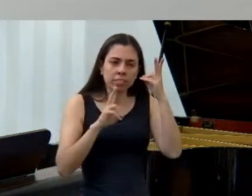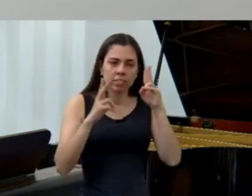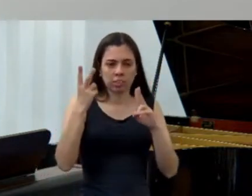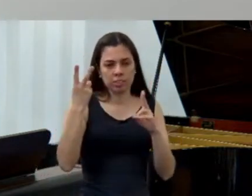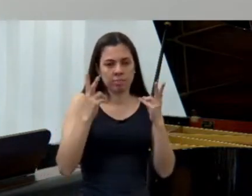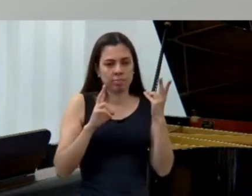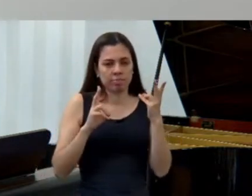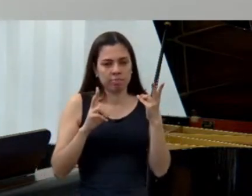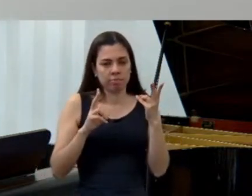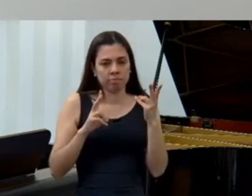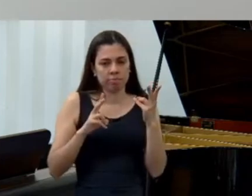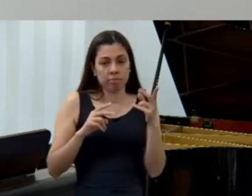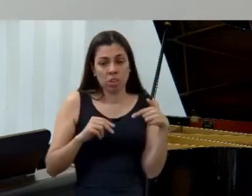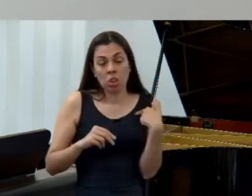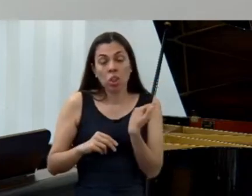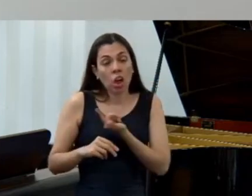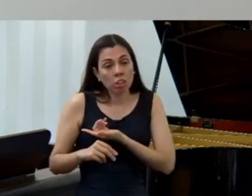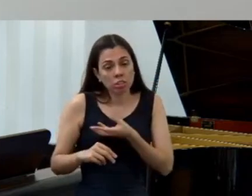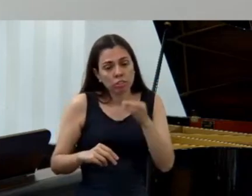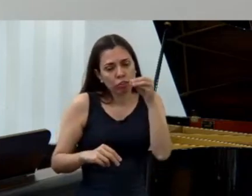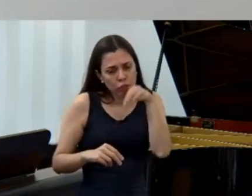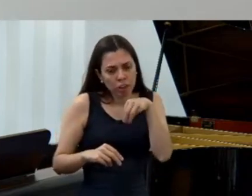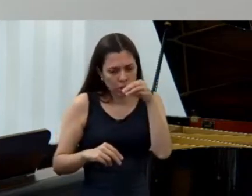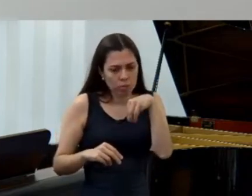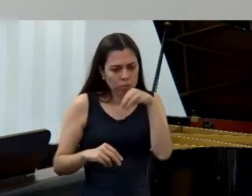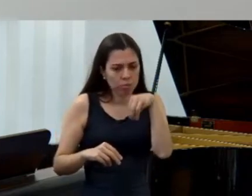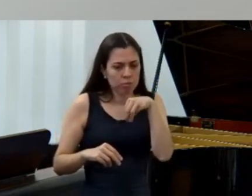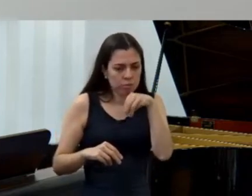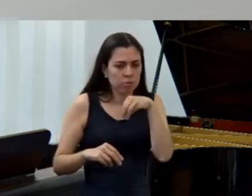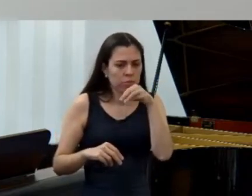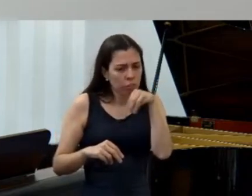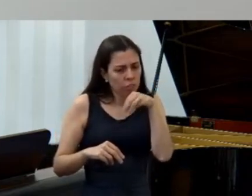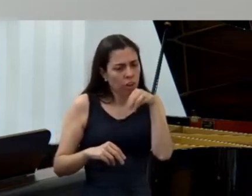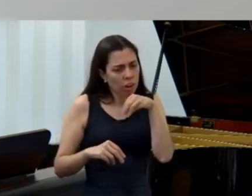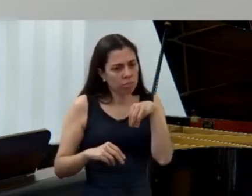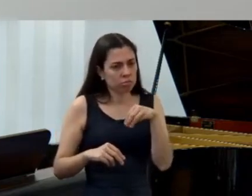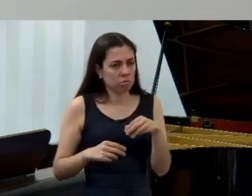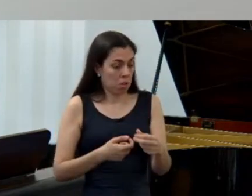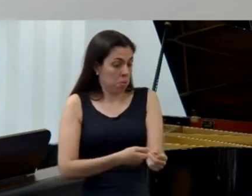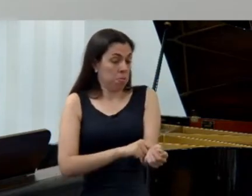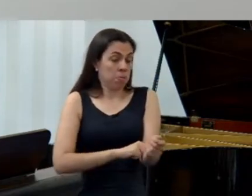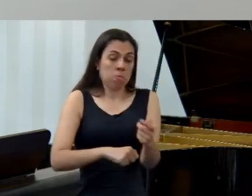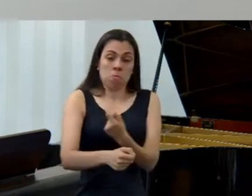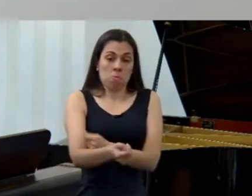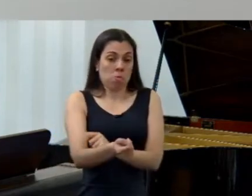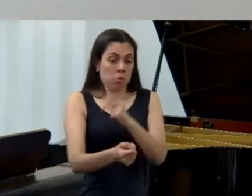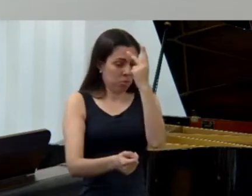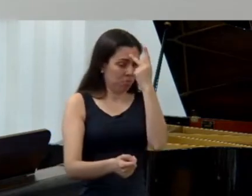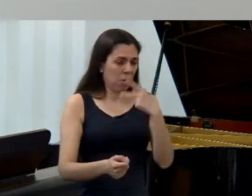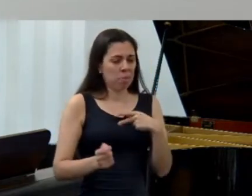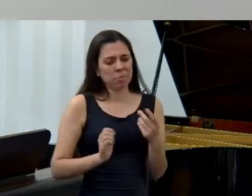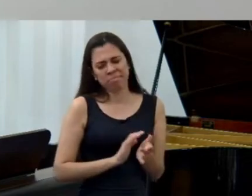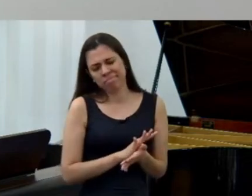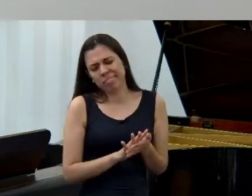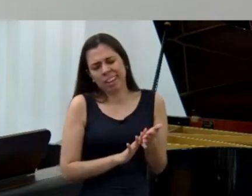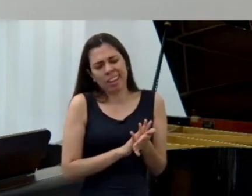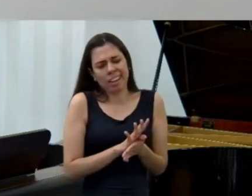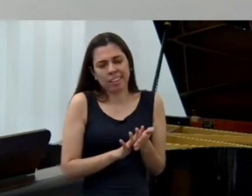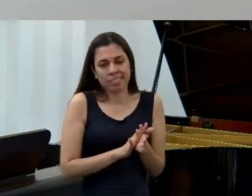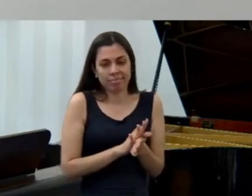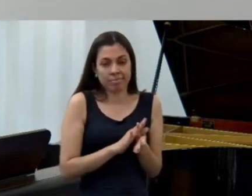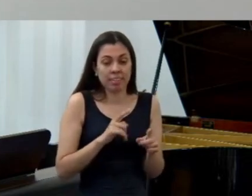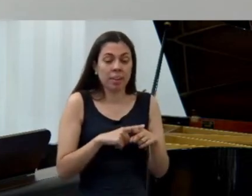segura, não por causa da nossa performance, não por causa do nosso esforço, mas por quem está do nosso